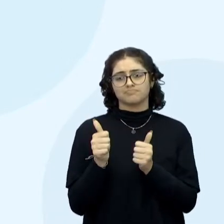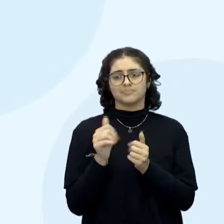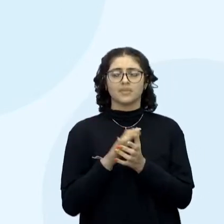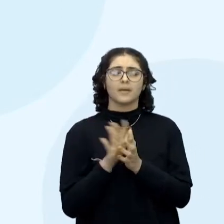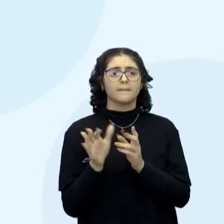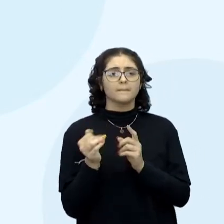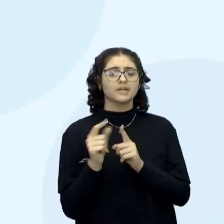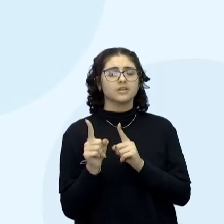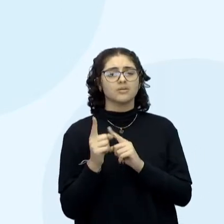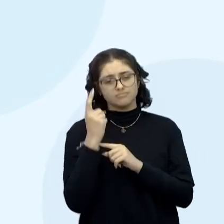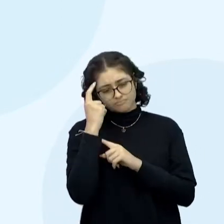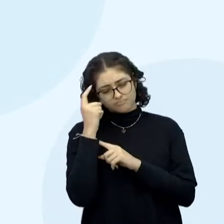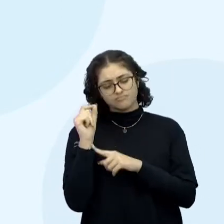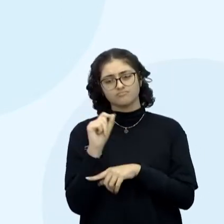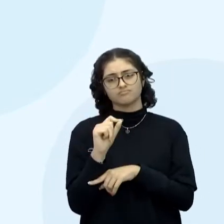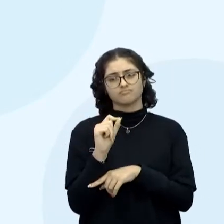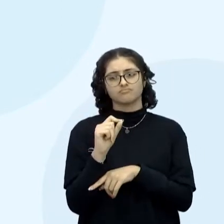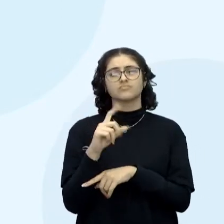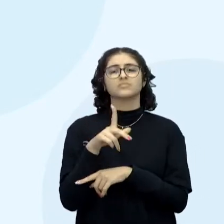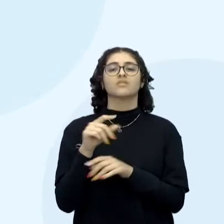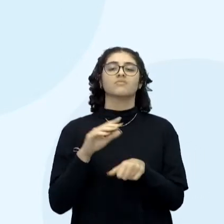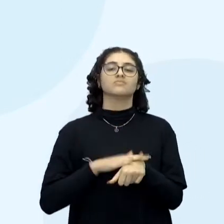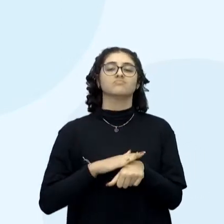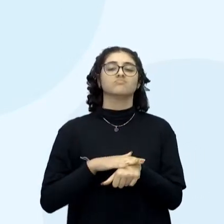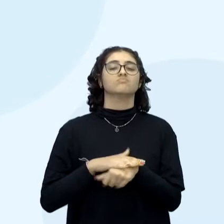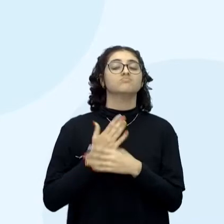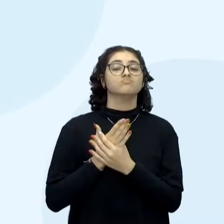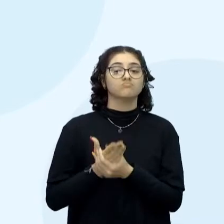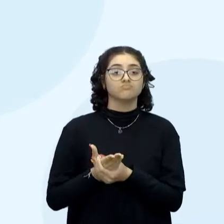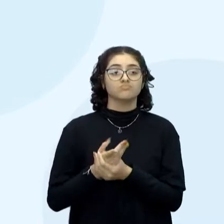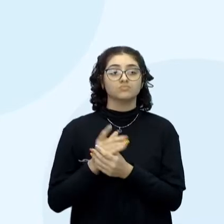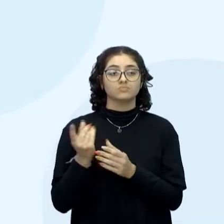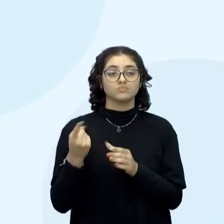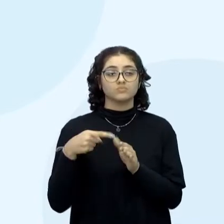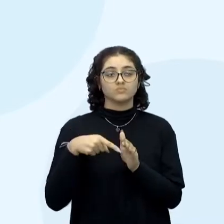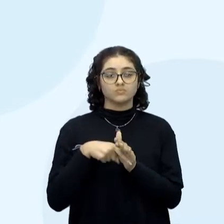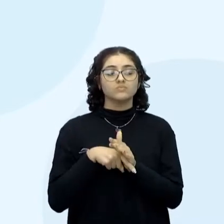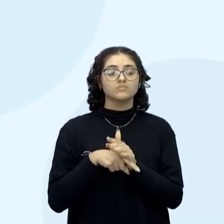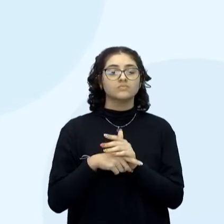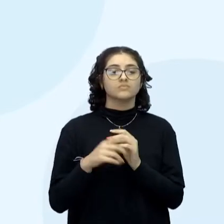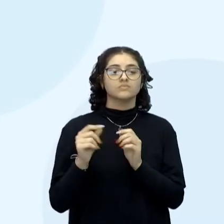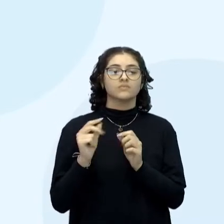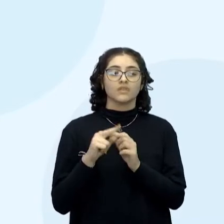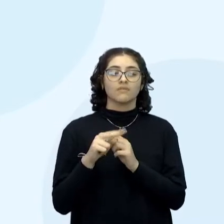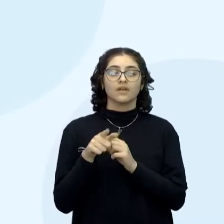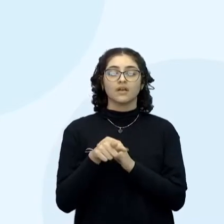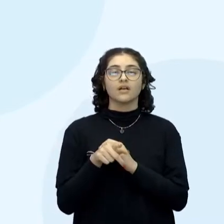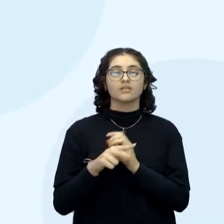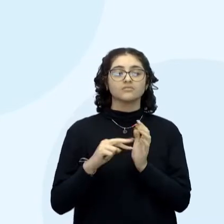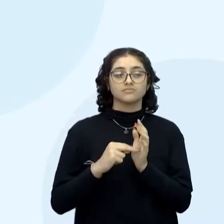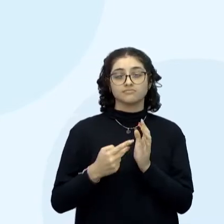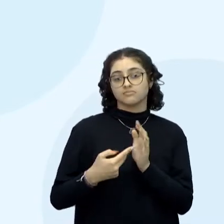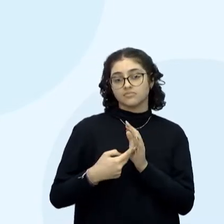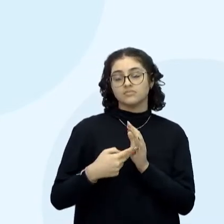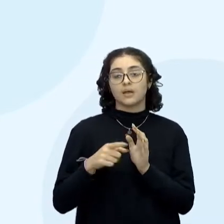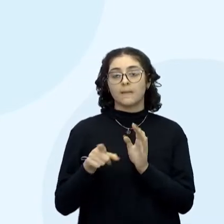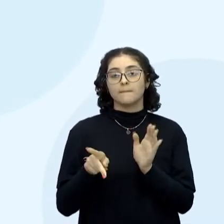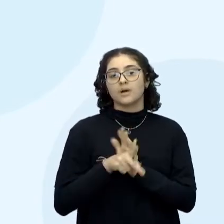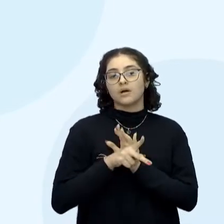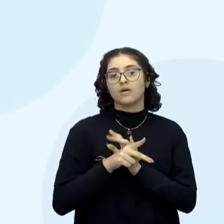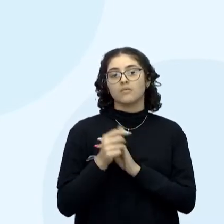gente ter em mente que o que a gente está fazendo aqui agora é adentrar uma determinada chave interpretativa que tem a ver com a